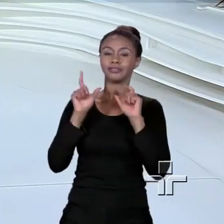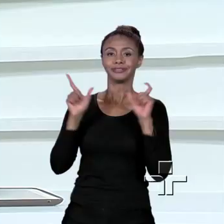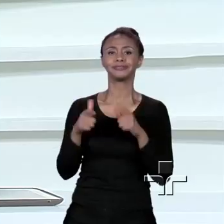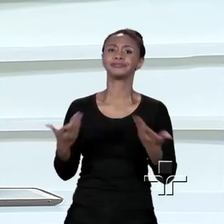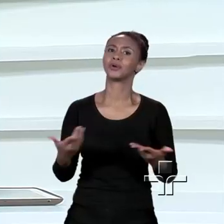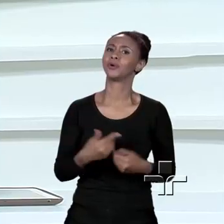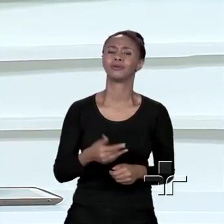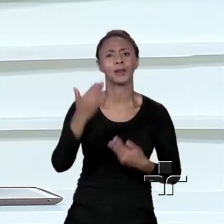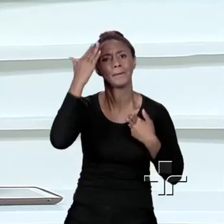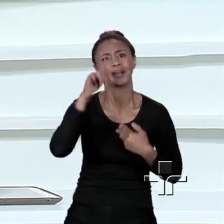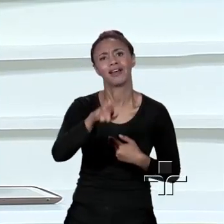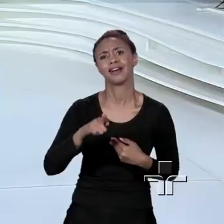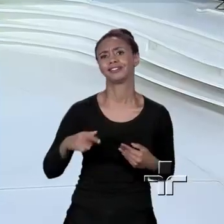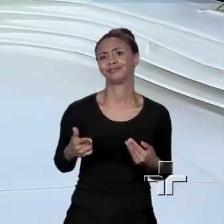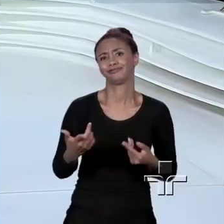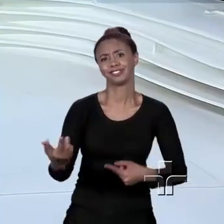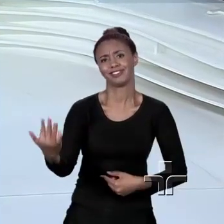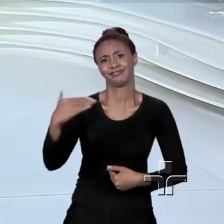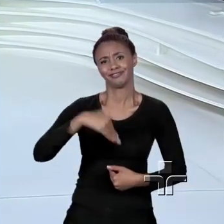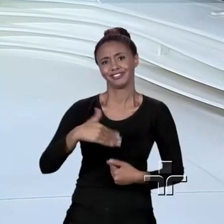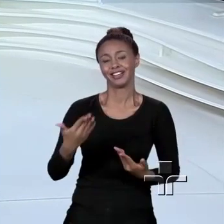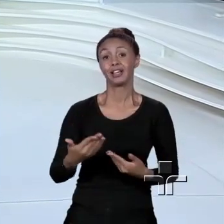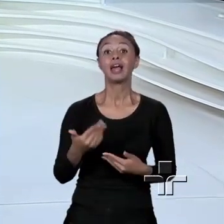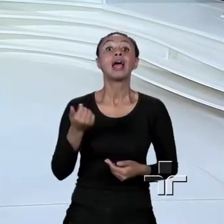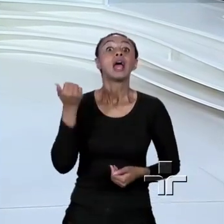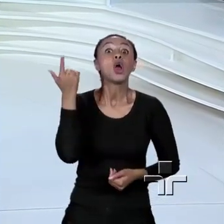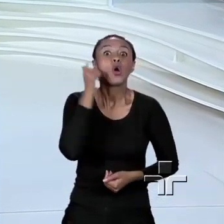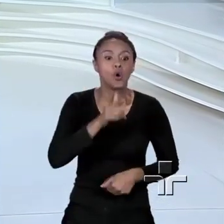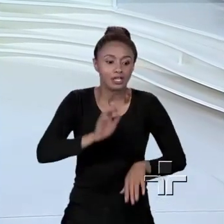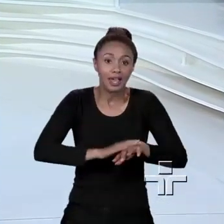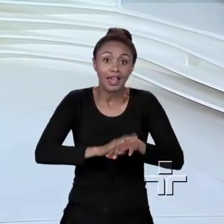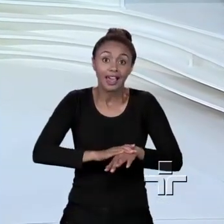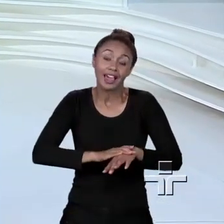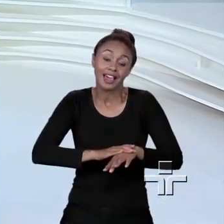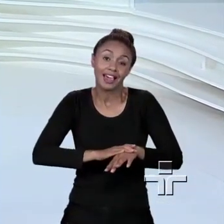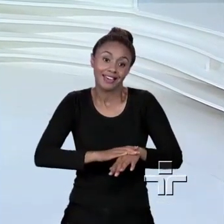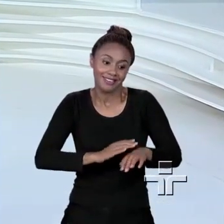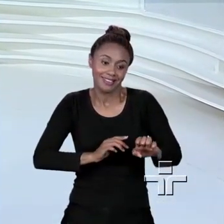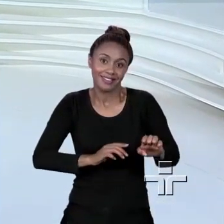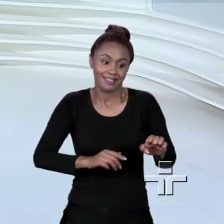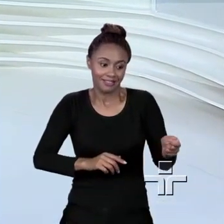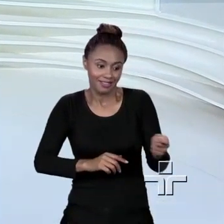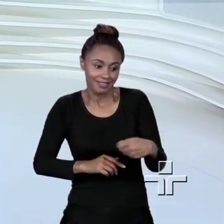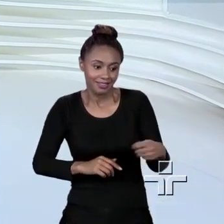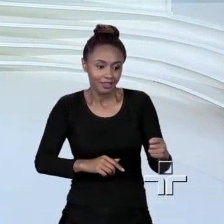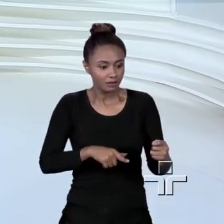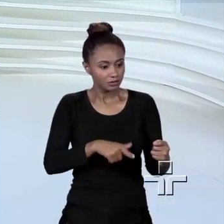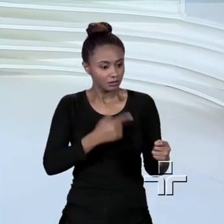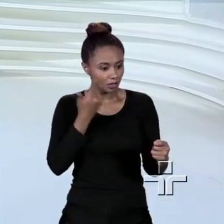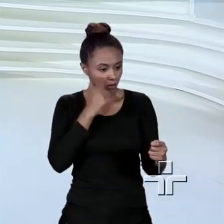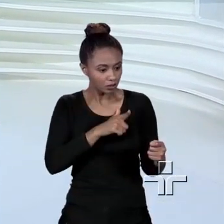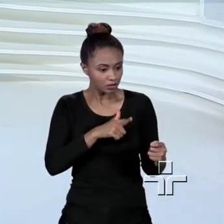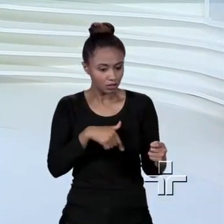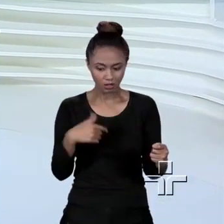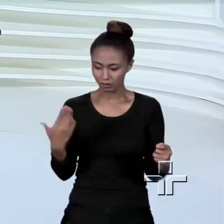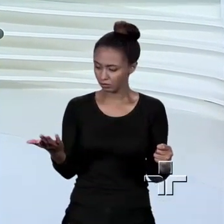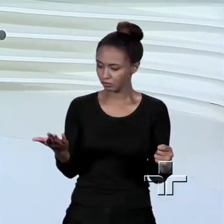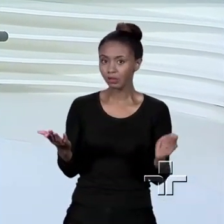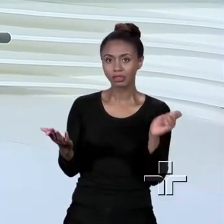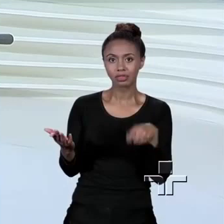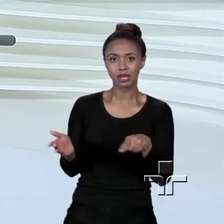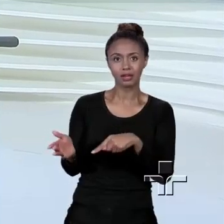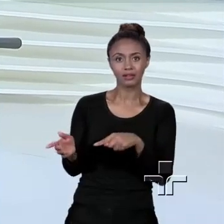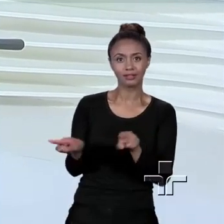pelo prestígio. Além de ter aprendido a pilotar com esquerda, eu falei, puxa, se o esquerdo saiu do zero, qual é a diferença do